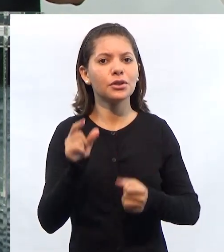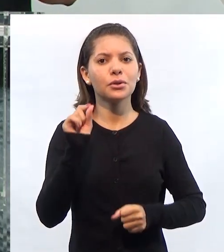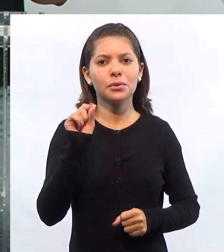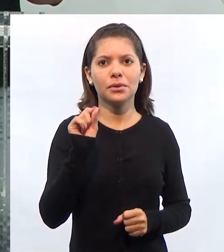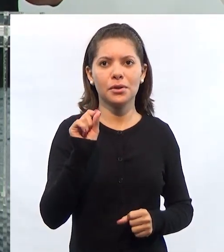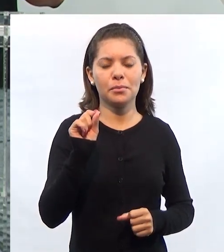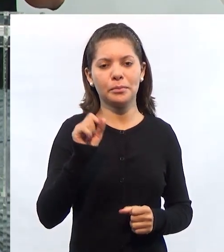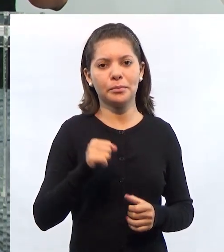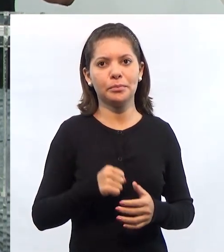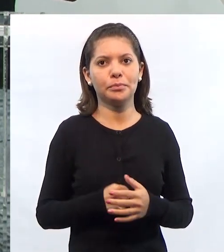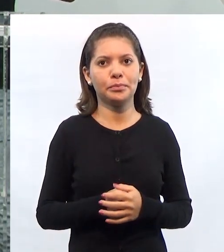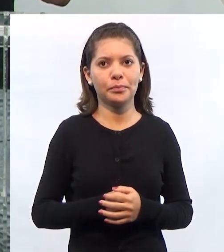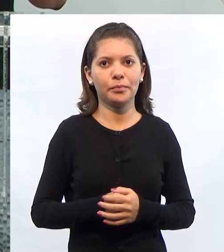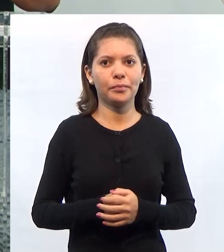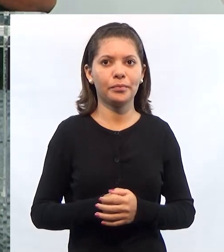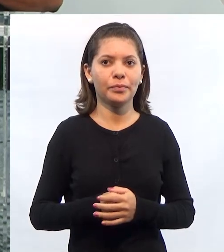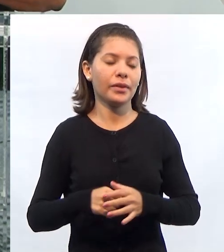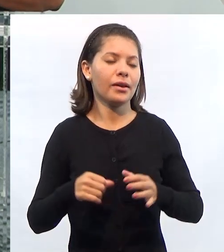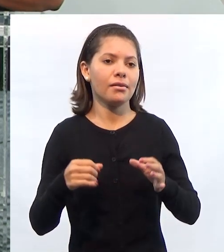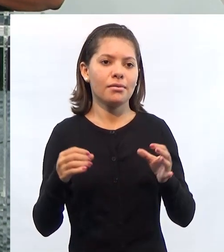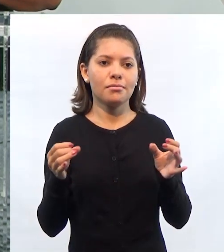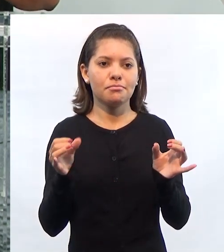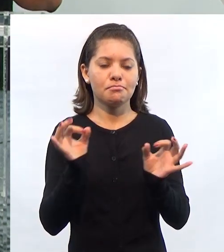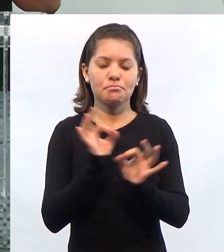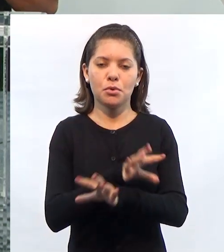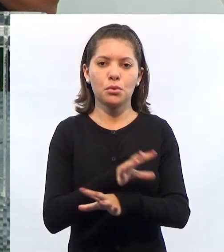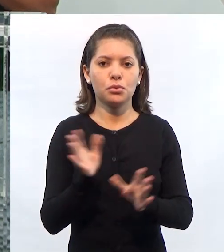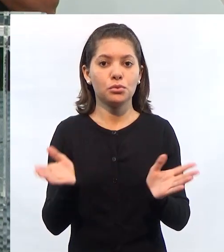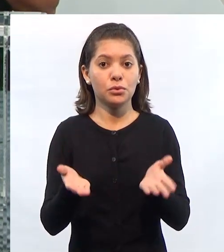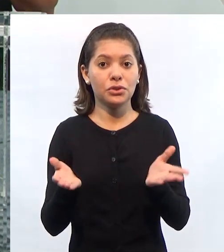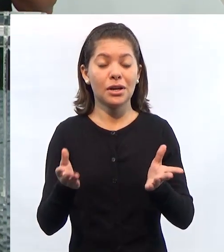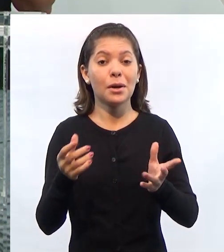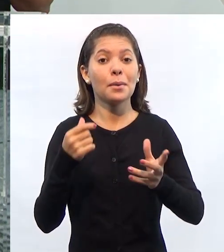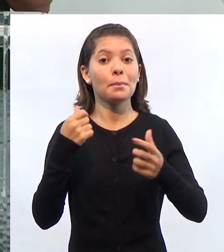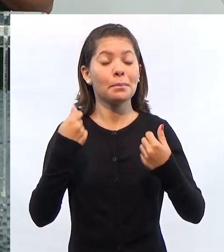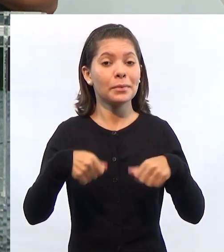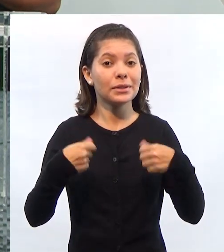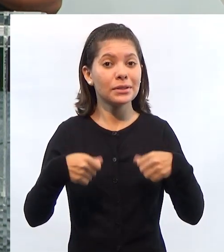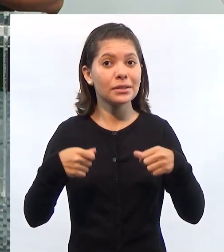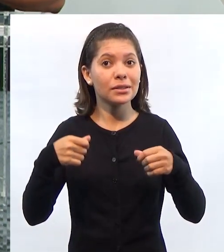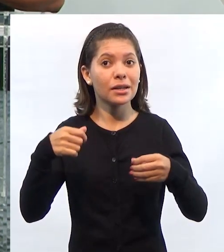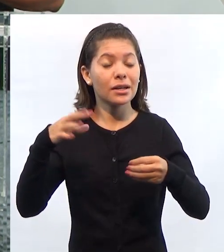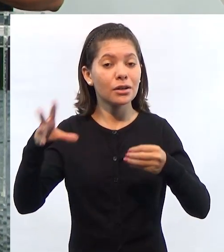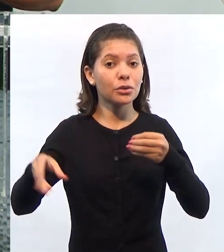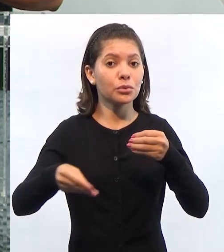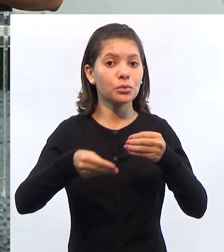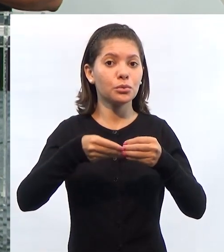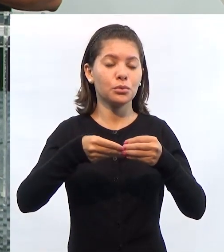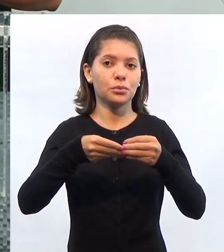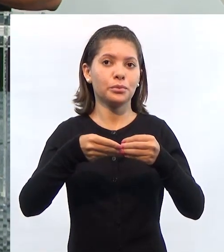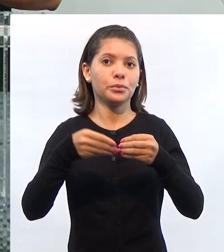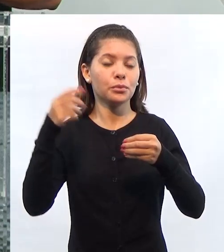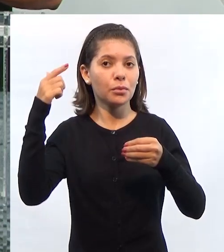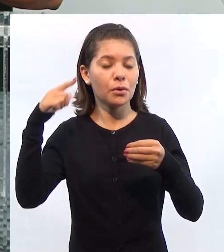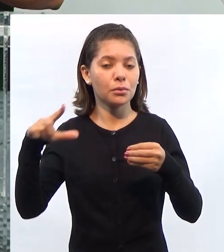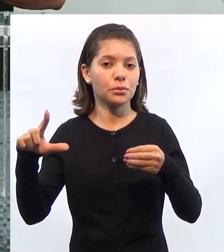aqui é um componente que já está pronto, mas que ele precisa ser agregado a outro